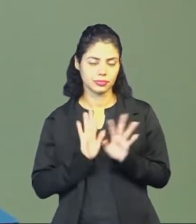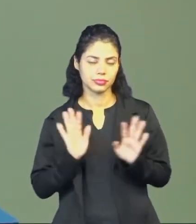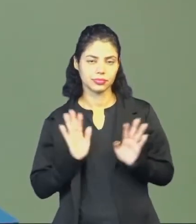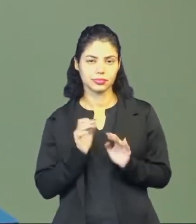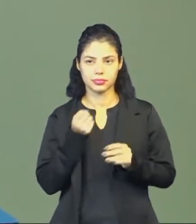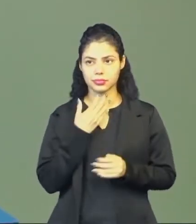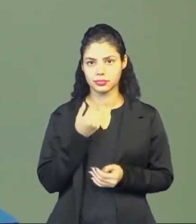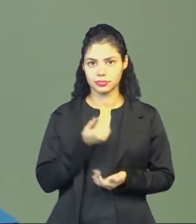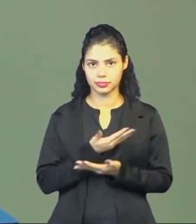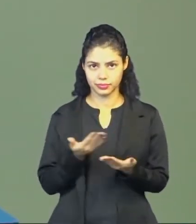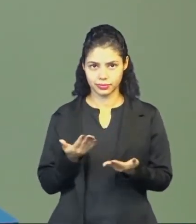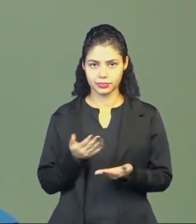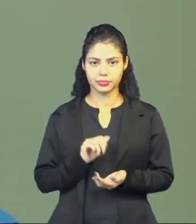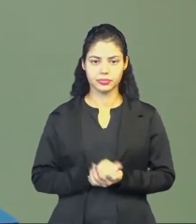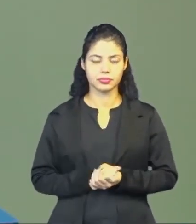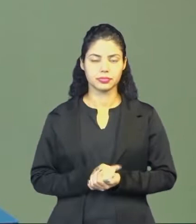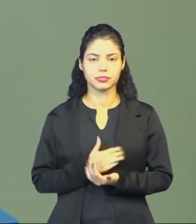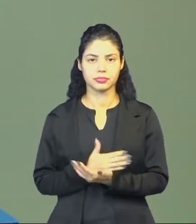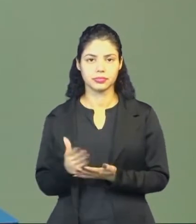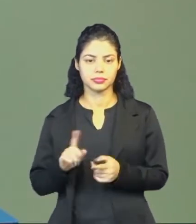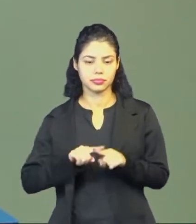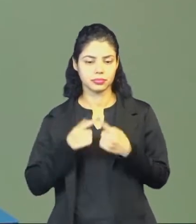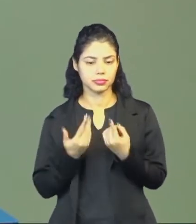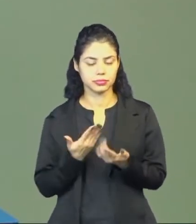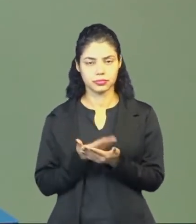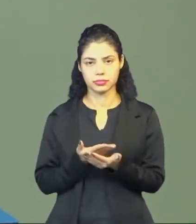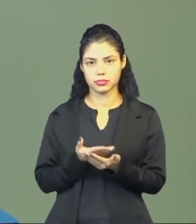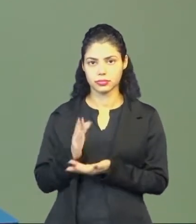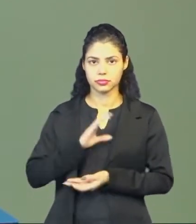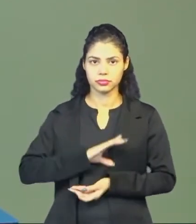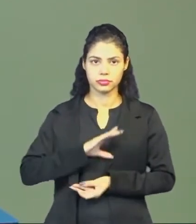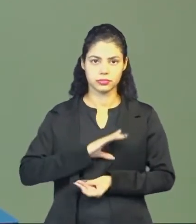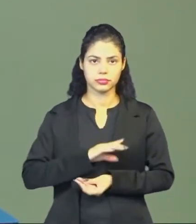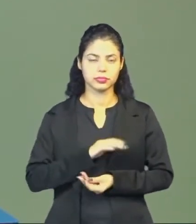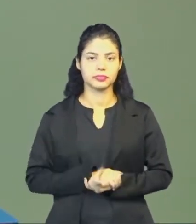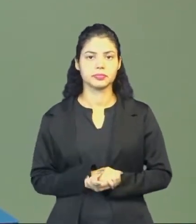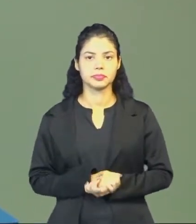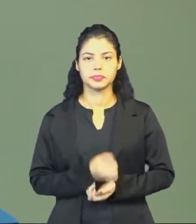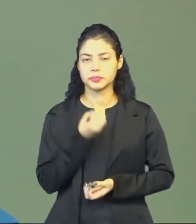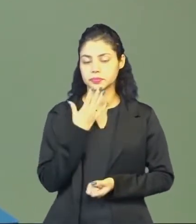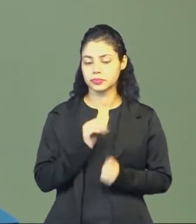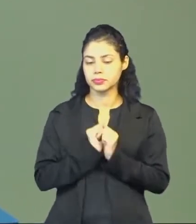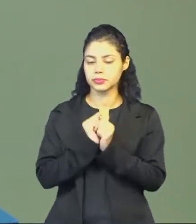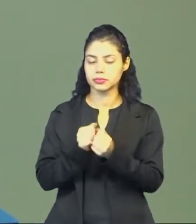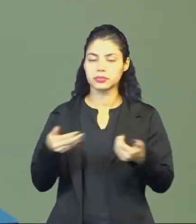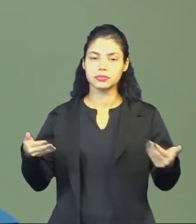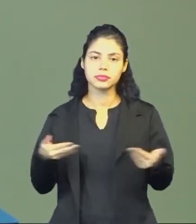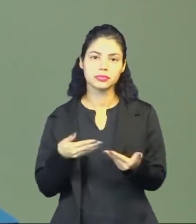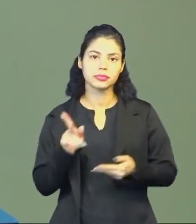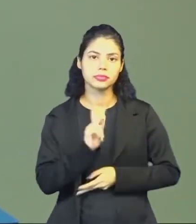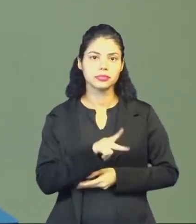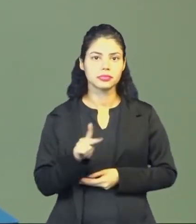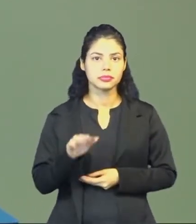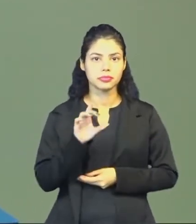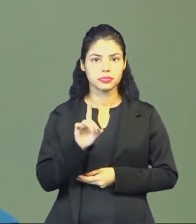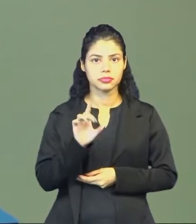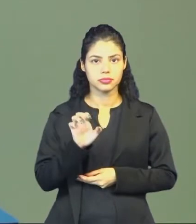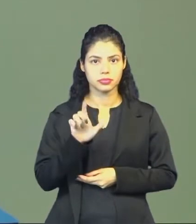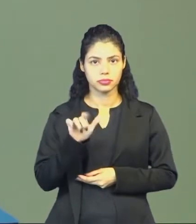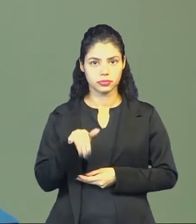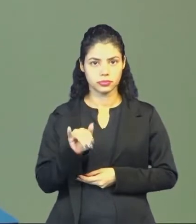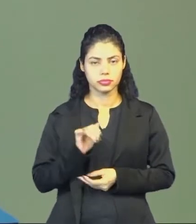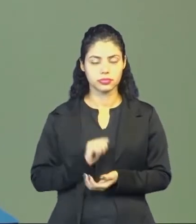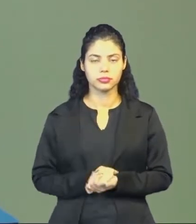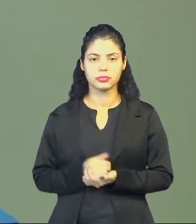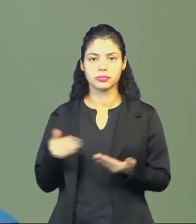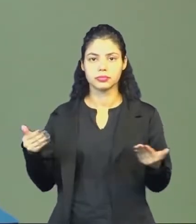Olá pessoal, tudo bem? Vamos dar início a mais uma aula de língua portuguesa. Que bom estar com vocês hoje. Eu sou a professora Deli e